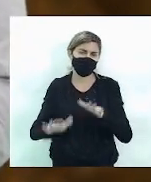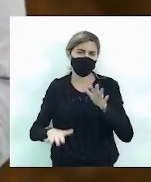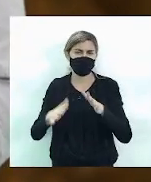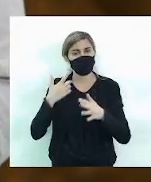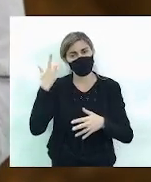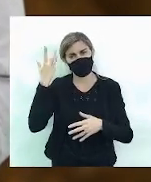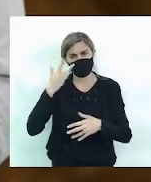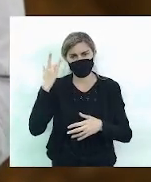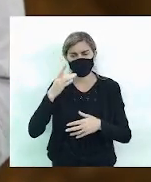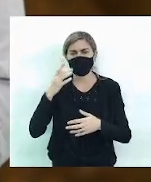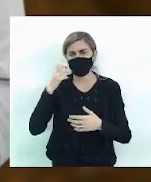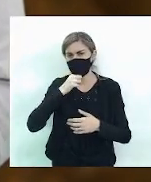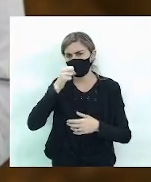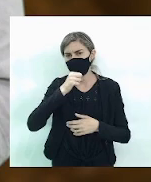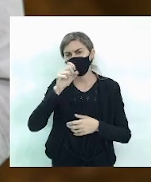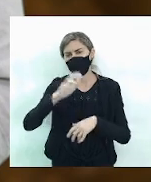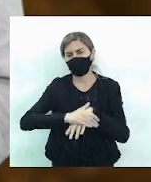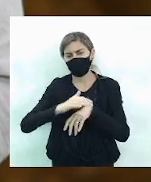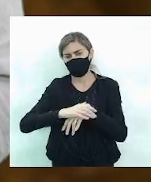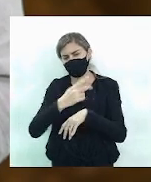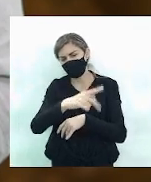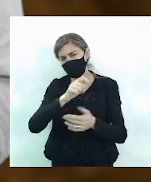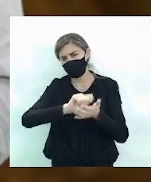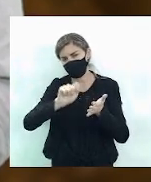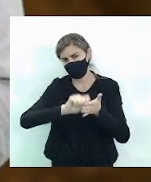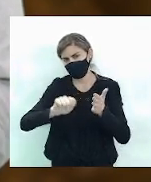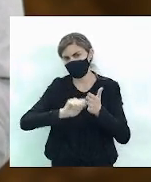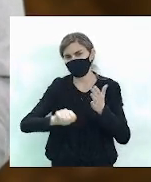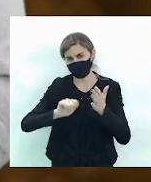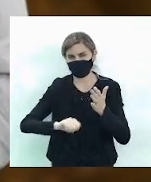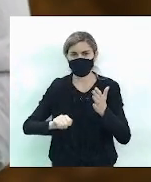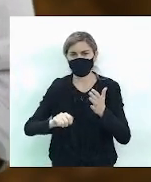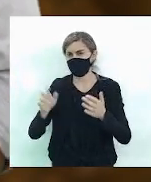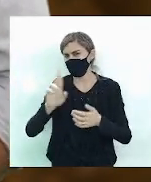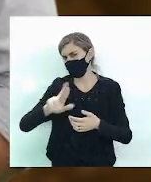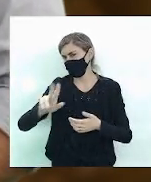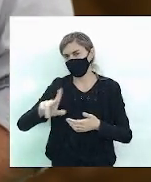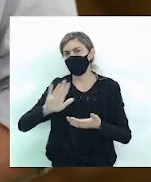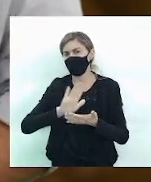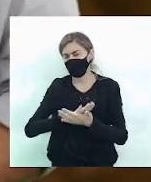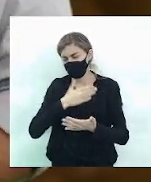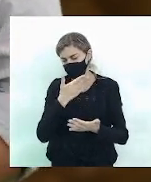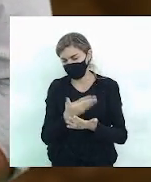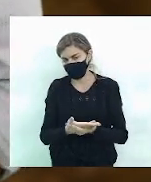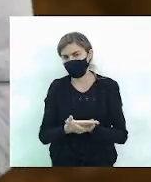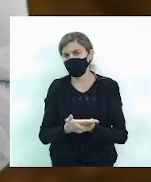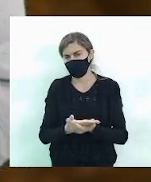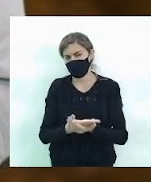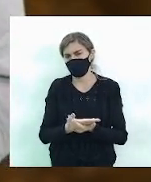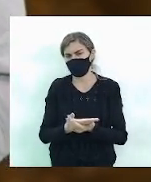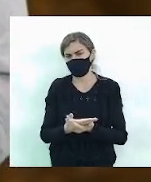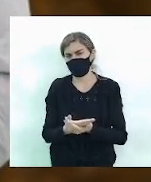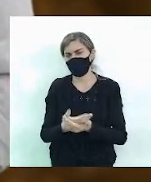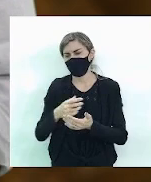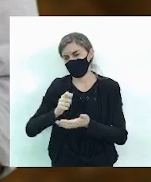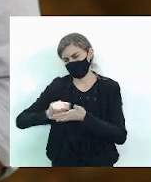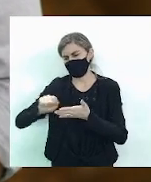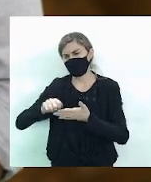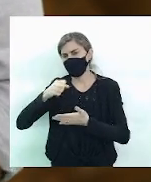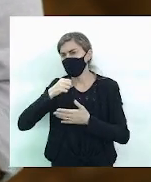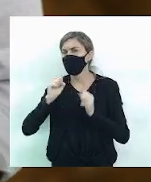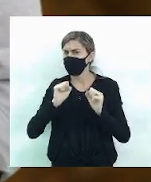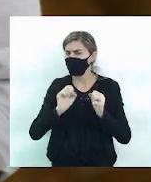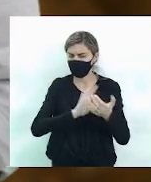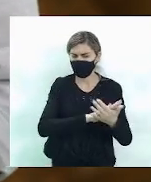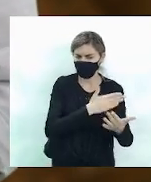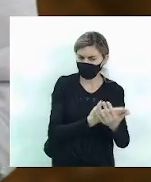gente acha que o cantor, ele mesmo escreve. Há cantores que são ele está interpretando e também compõe. Ele pode ser